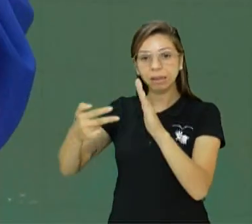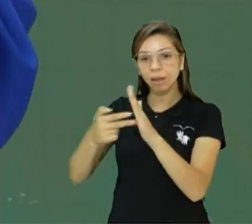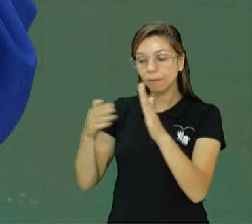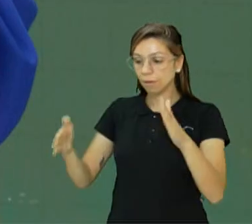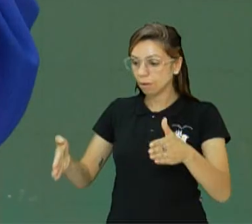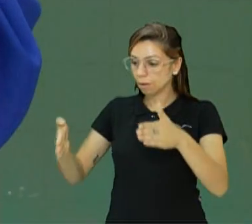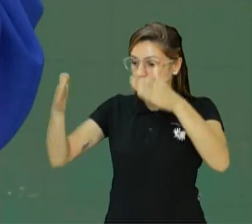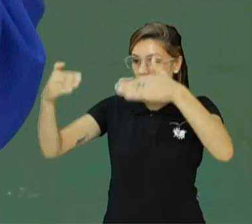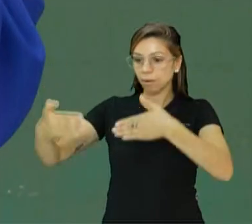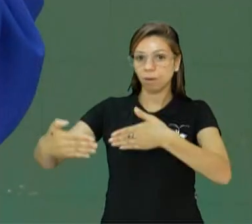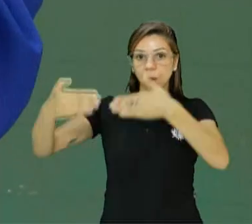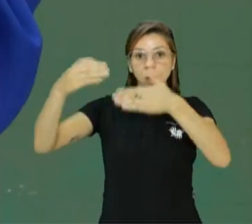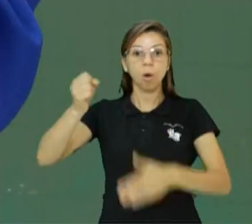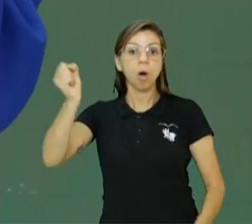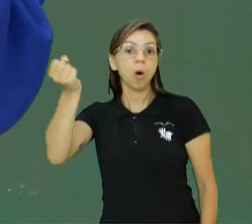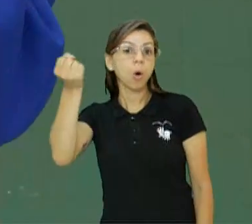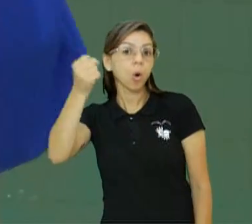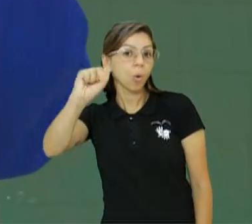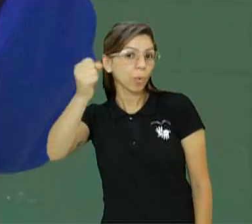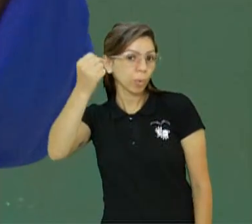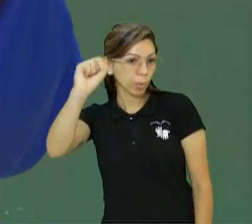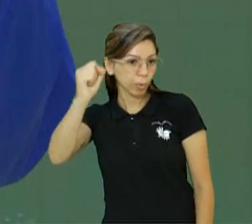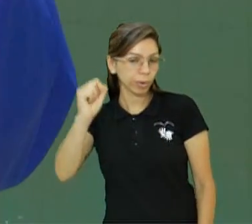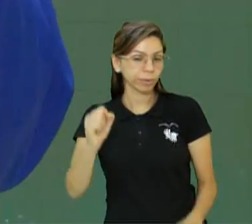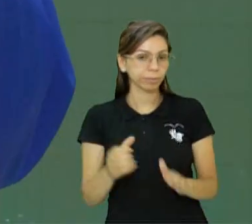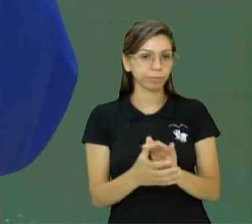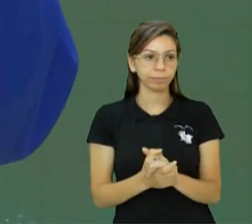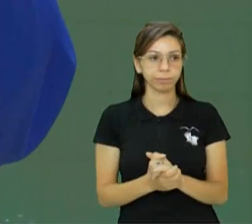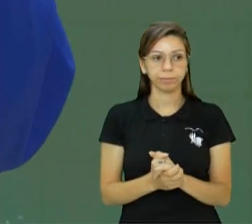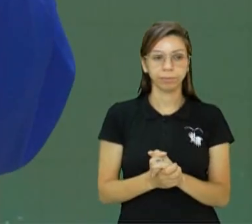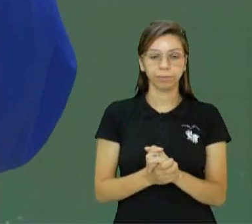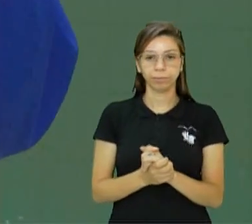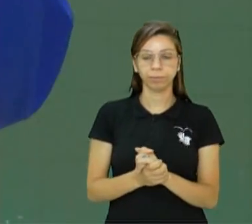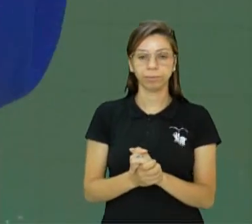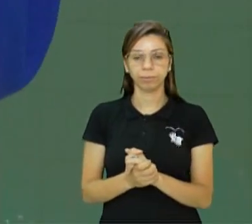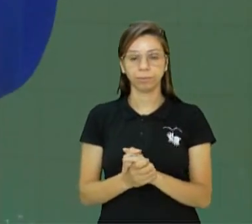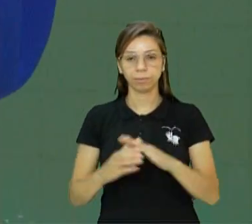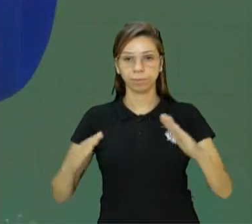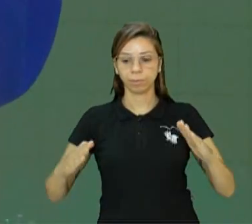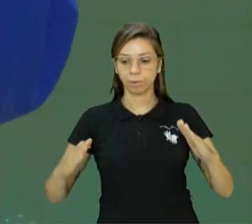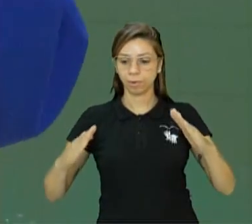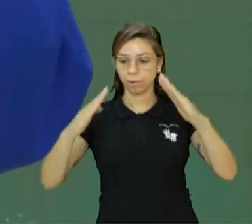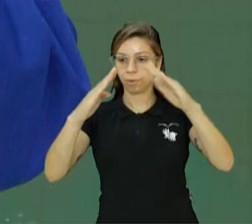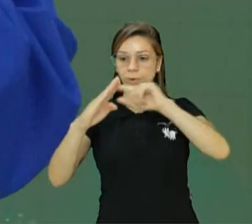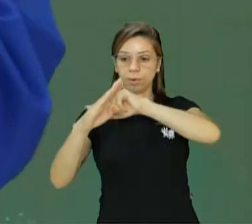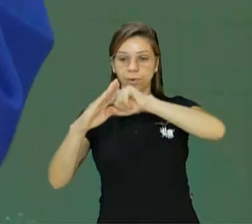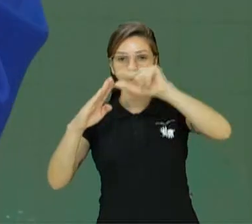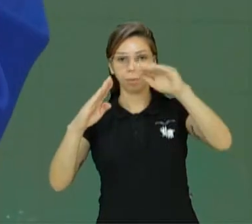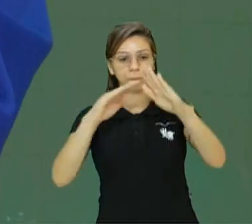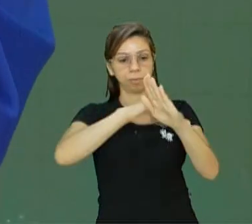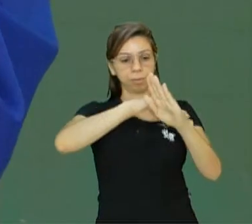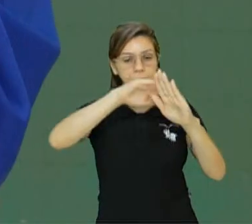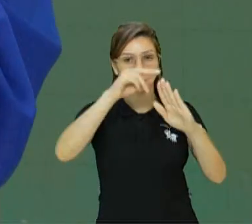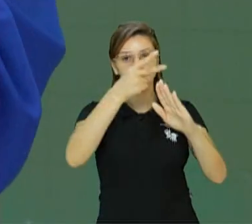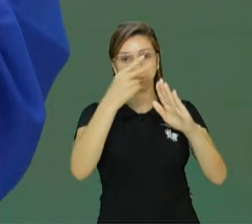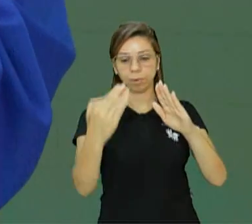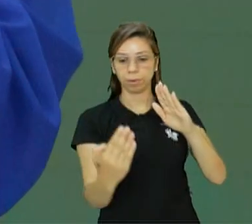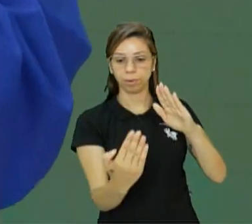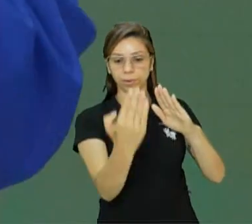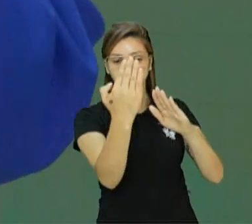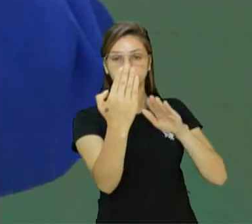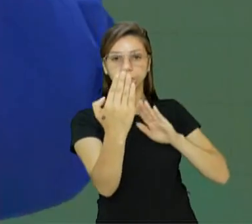tem 8 faces. Então, vamos olhar aqui, ó, a parte de cima, 1, 2,